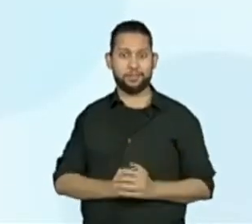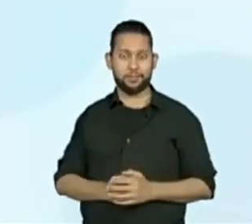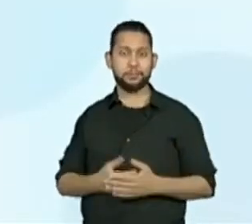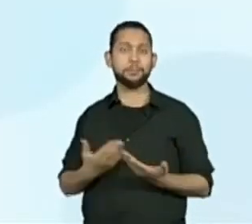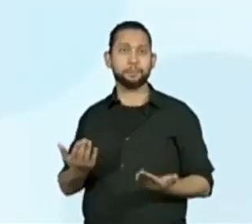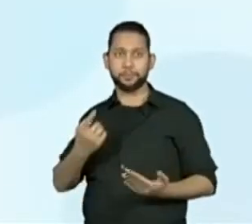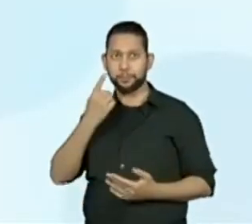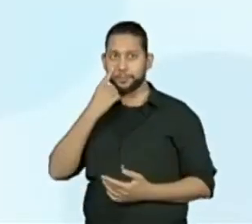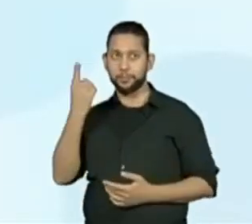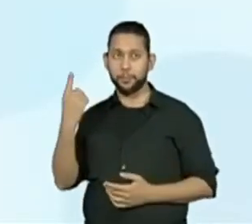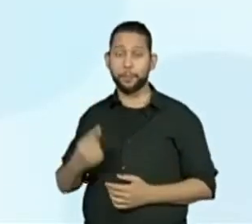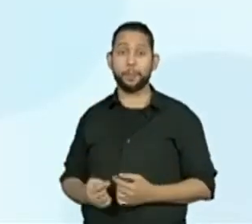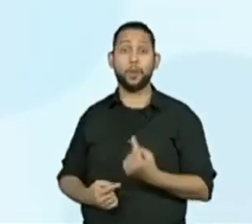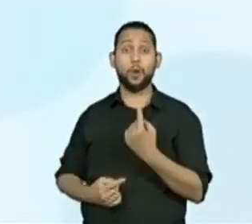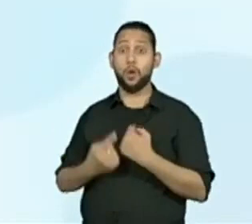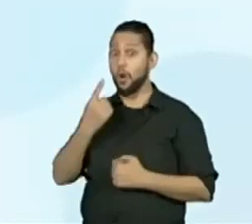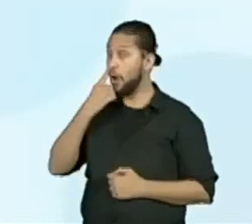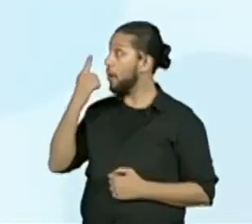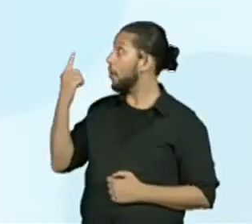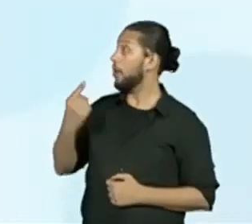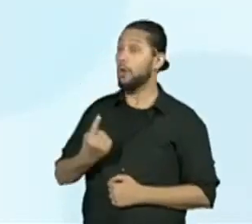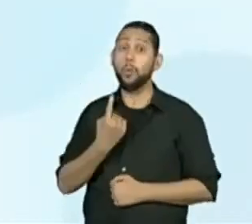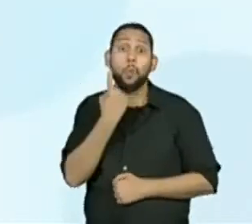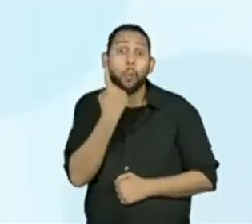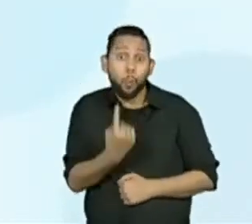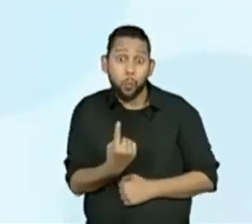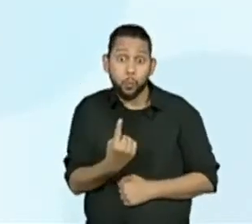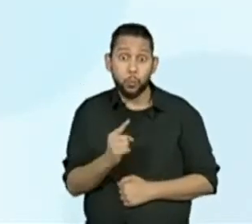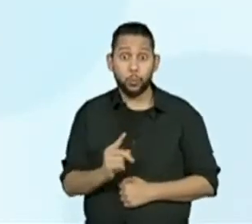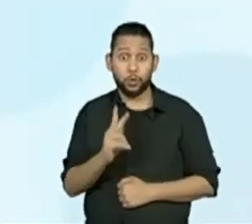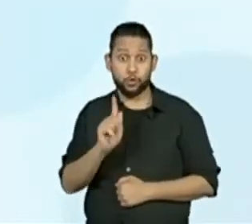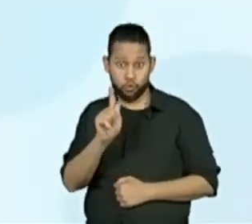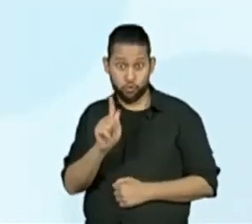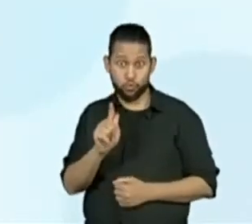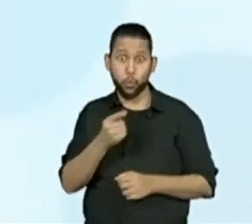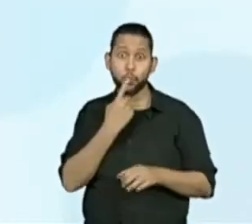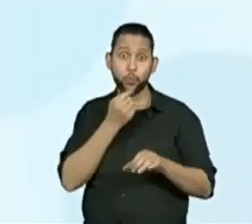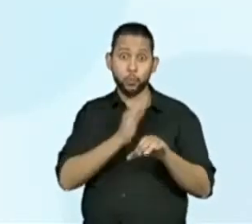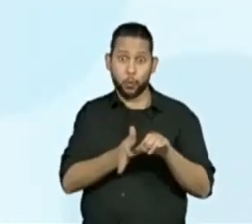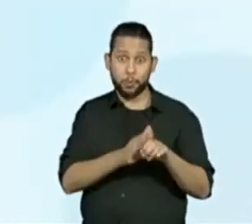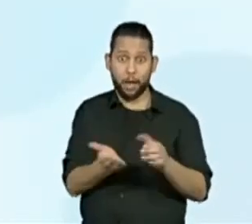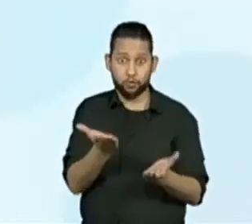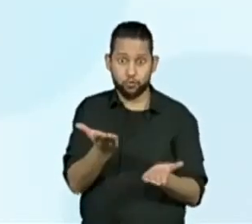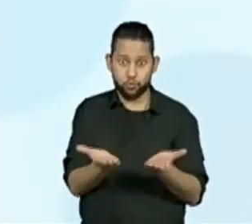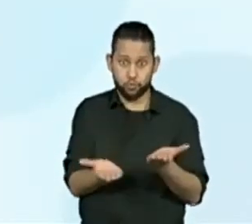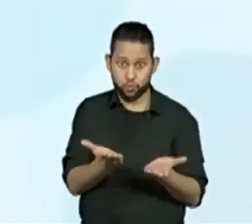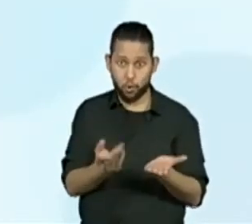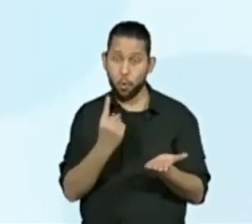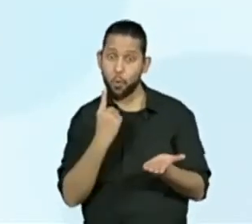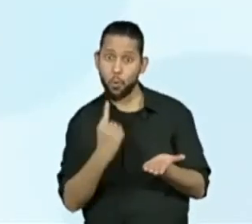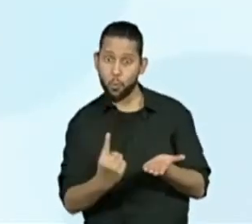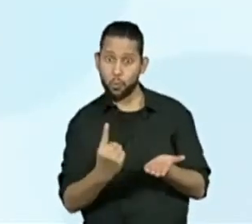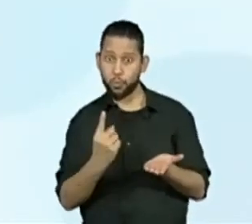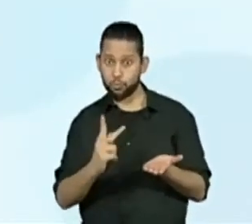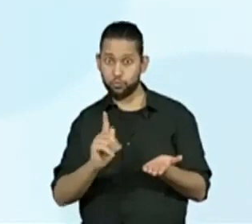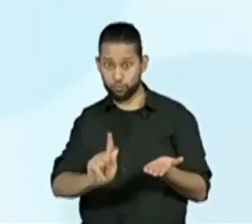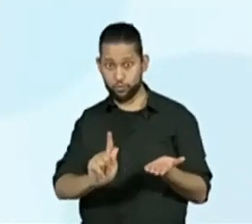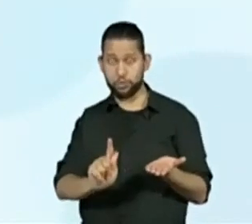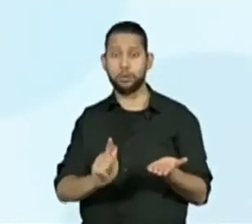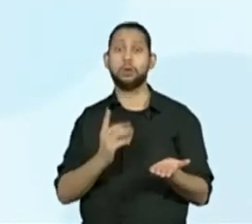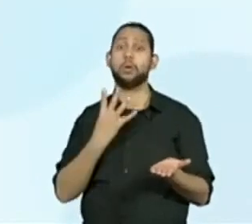eu tenho preço de 1 kg de tomate que é quatro reais a sentar